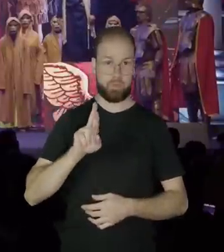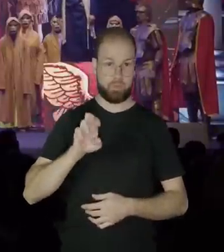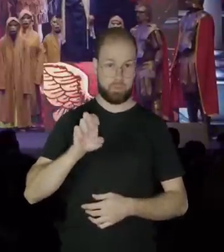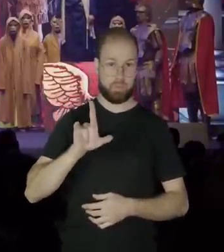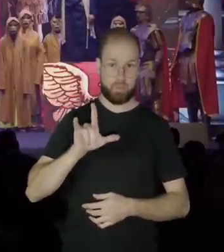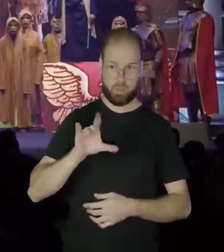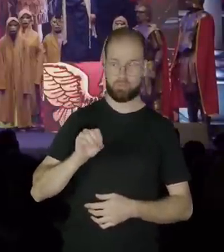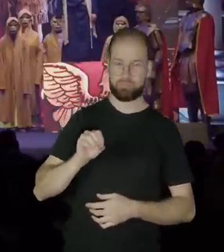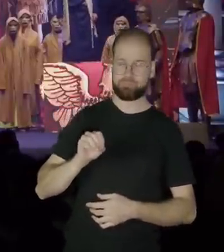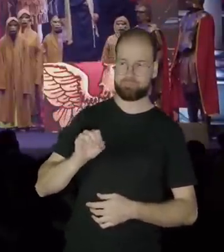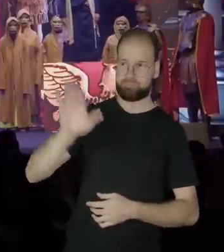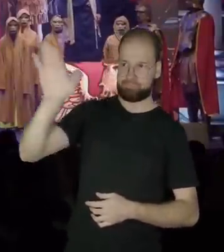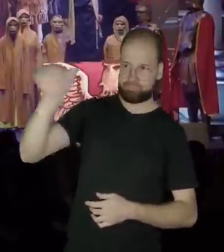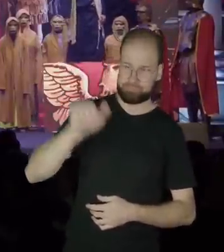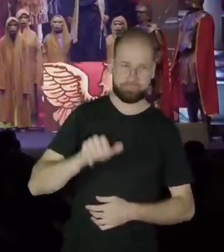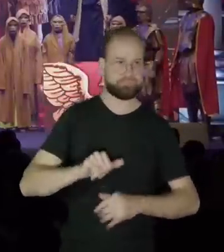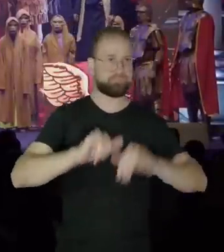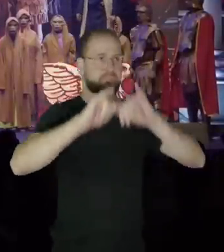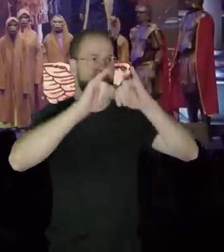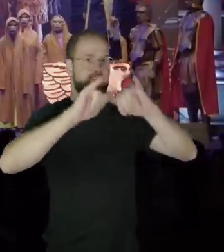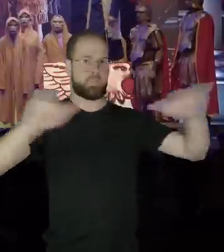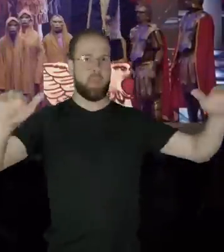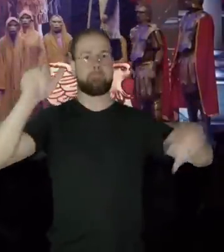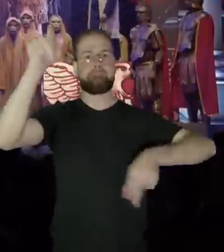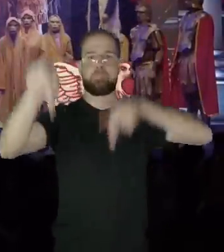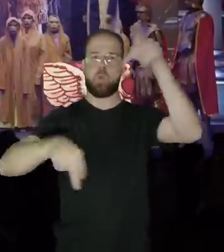povo irá decidir.